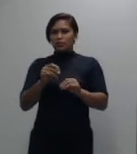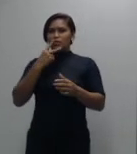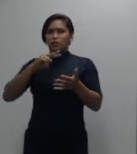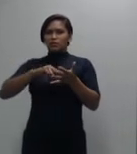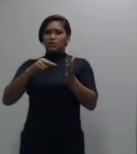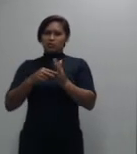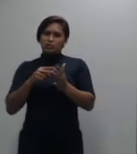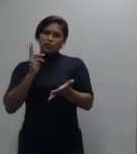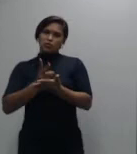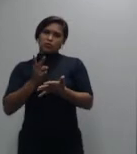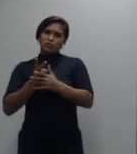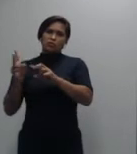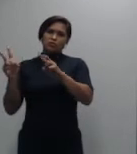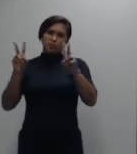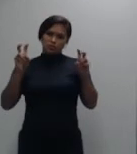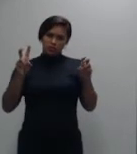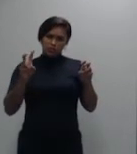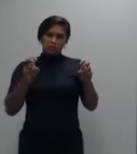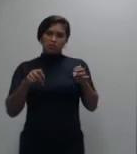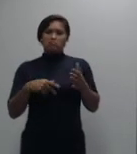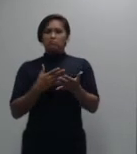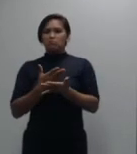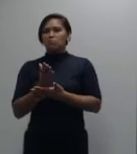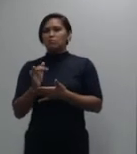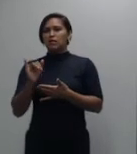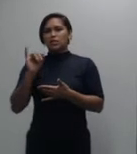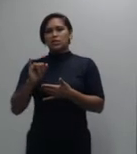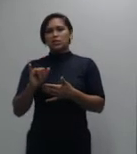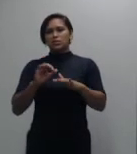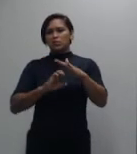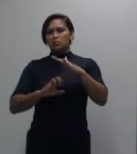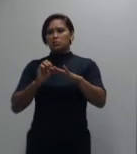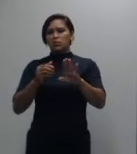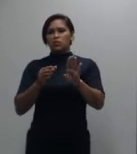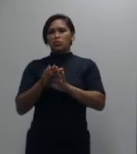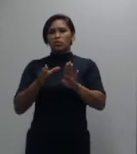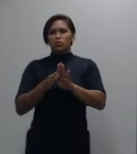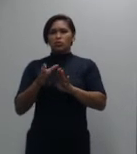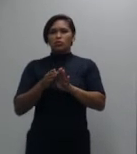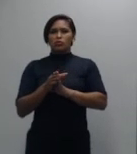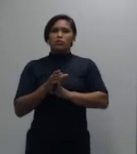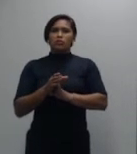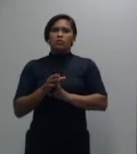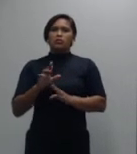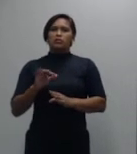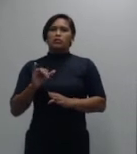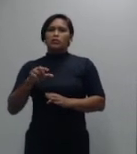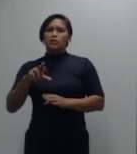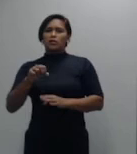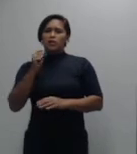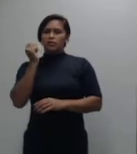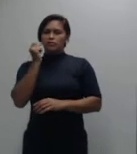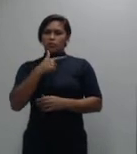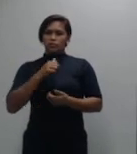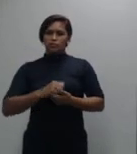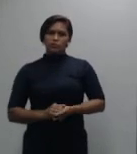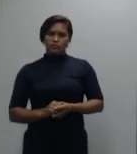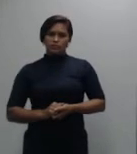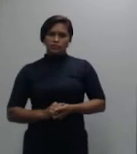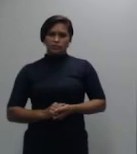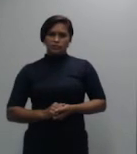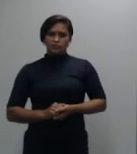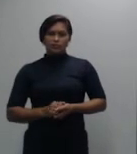continua uma das raças mais elegante a fatura da empresa de consultoria da senhora me espera um falso portanto